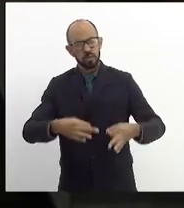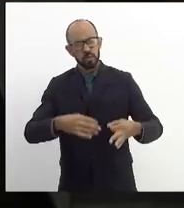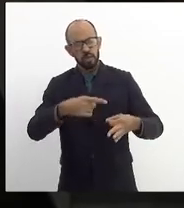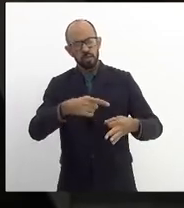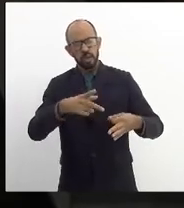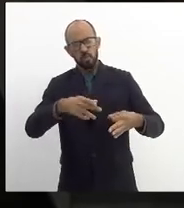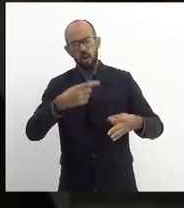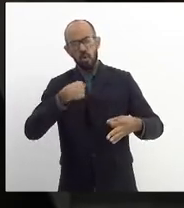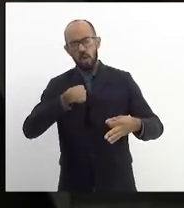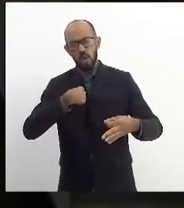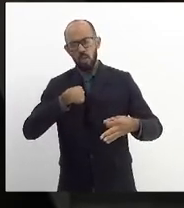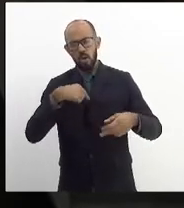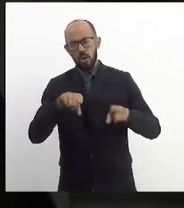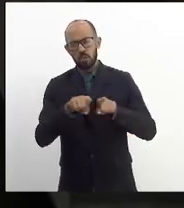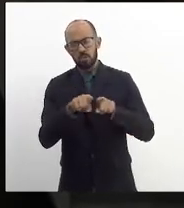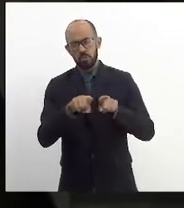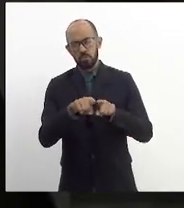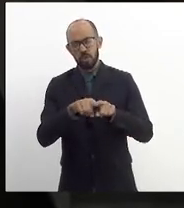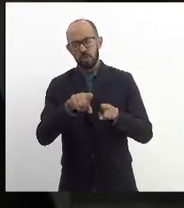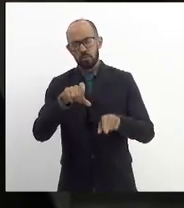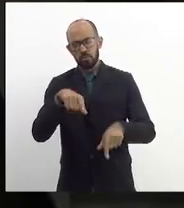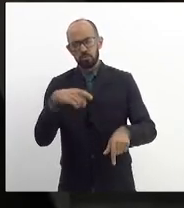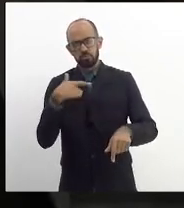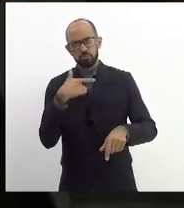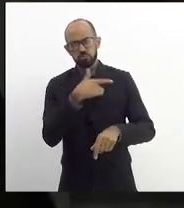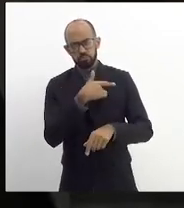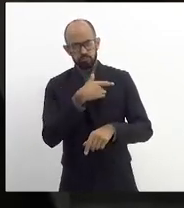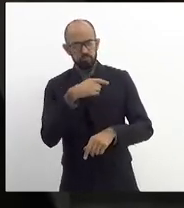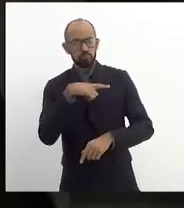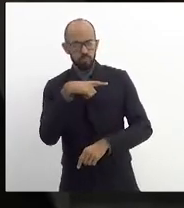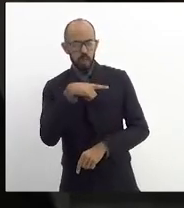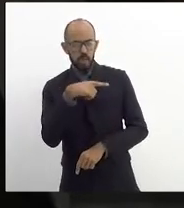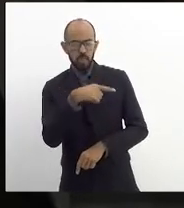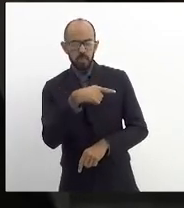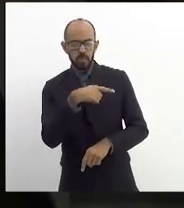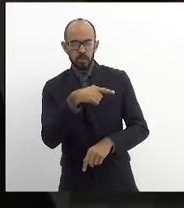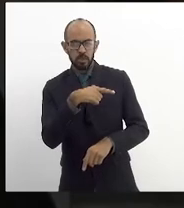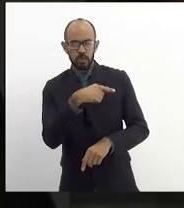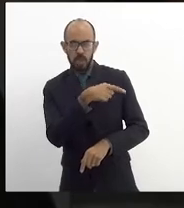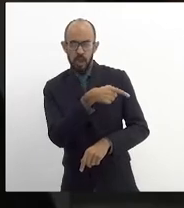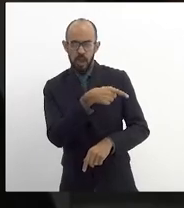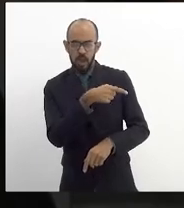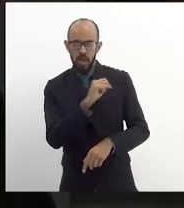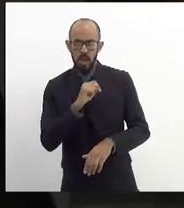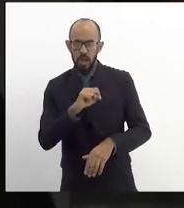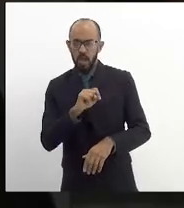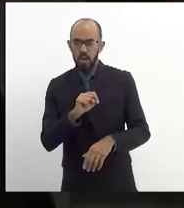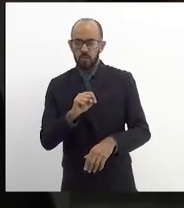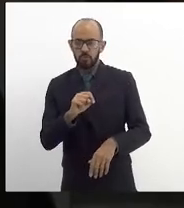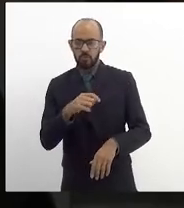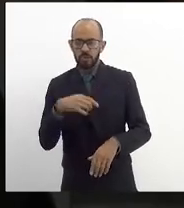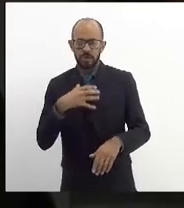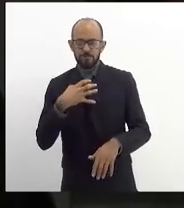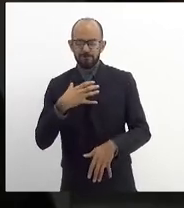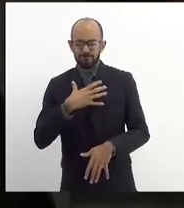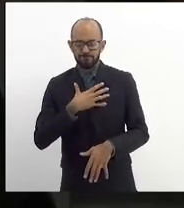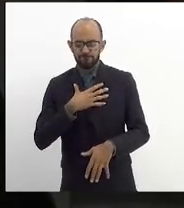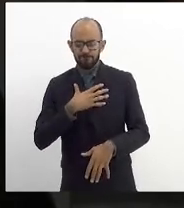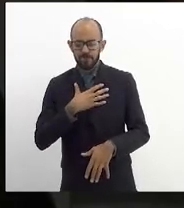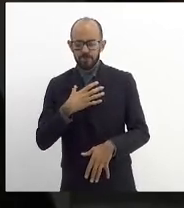eu ela também tem plano de saúde e ela ficaria profundamente